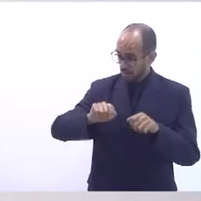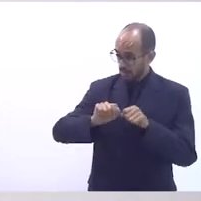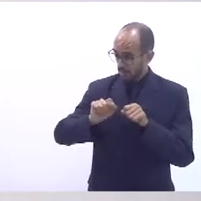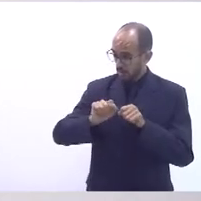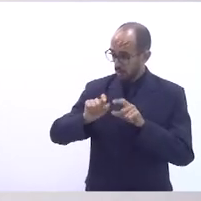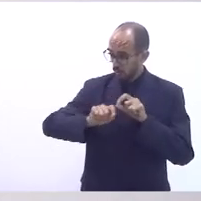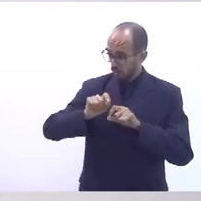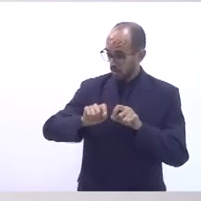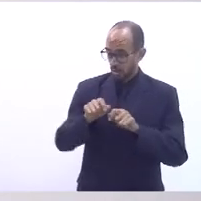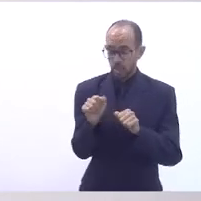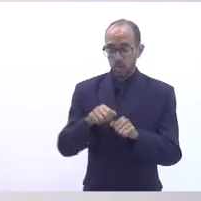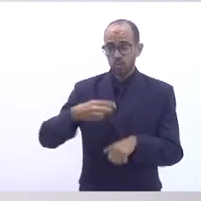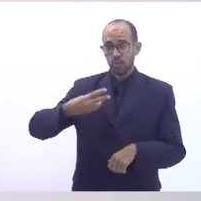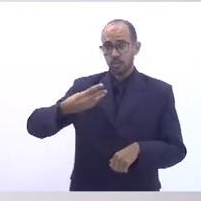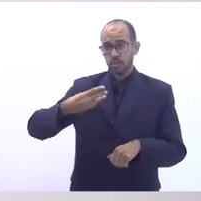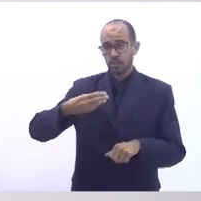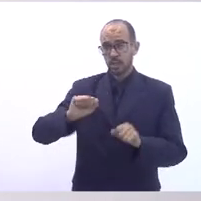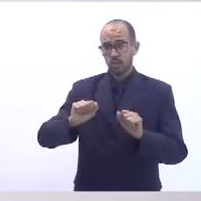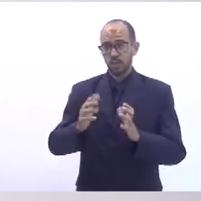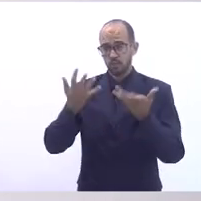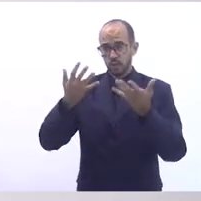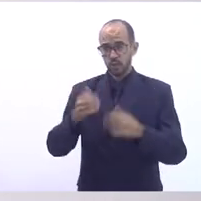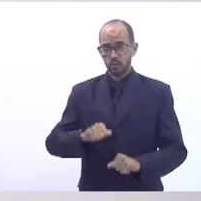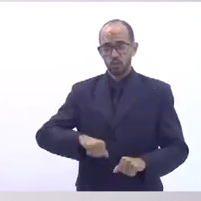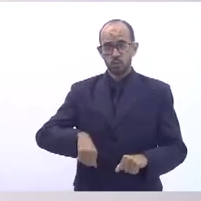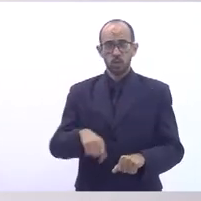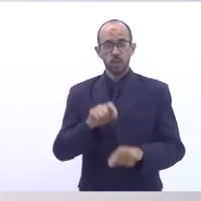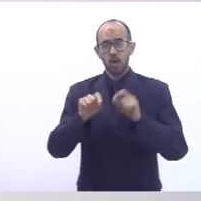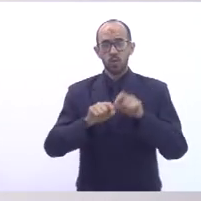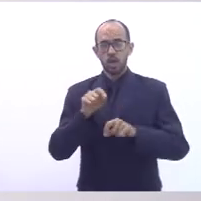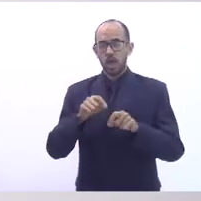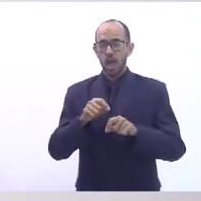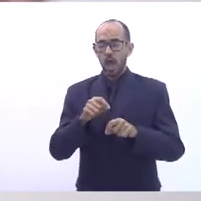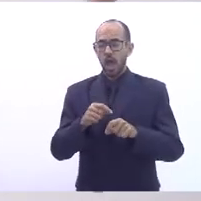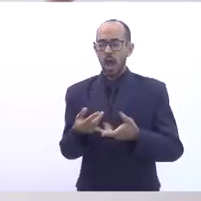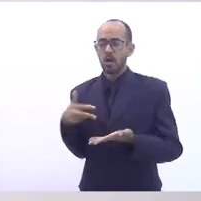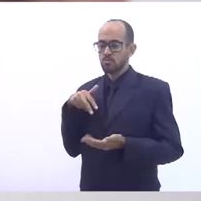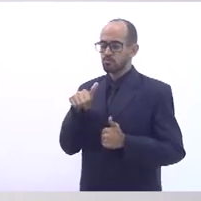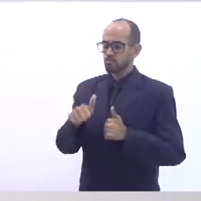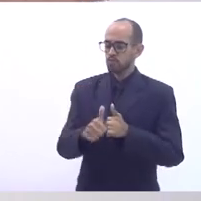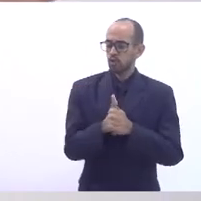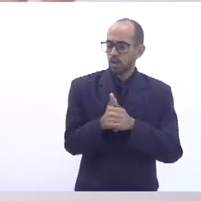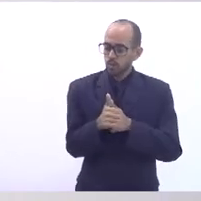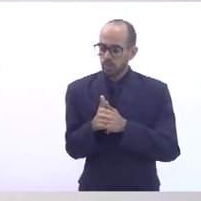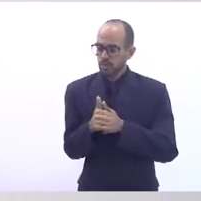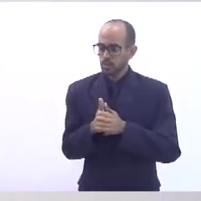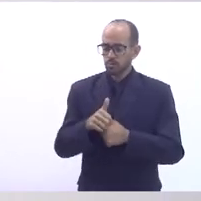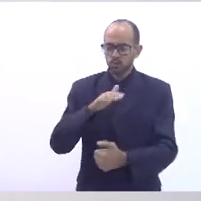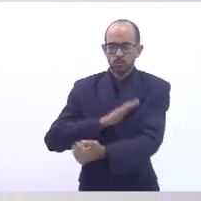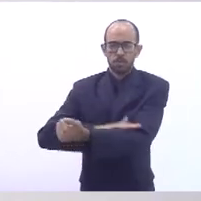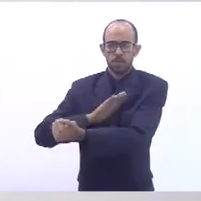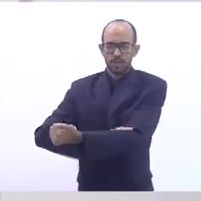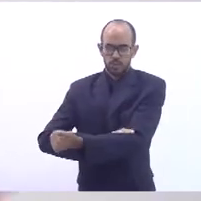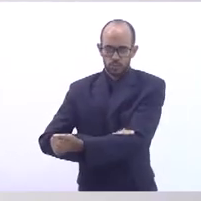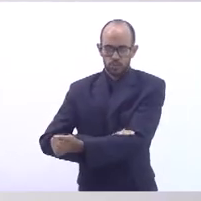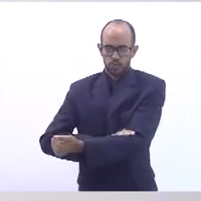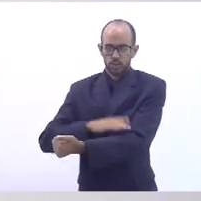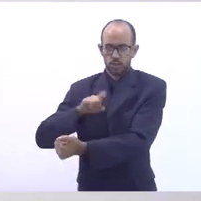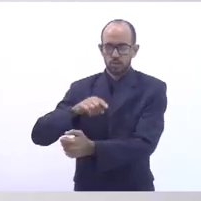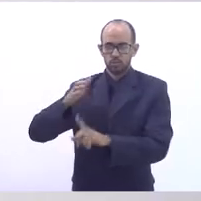evento a vez EA voz do dependente químico porque é um evento que todos os palestrantes